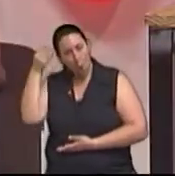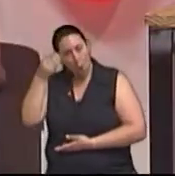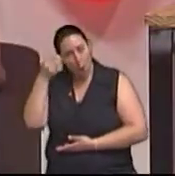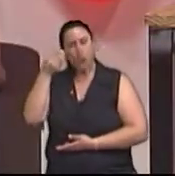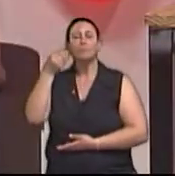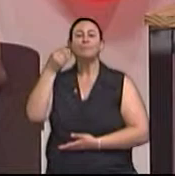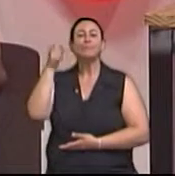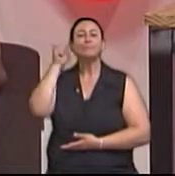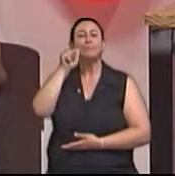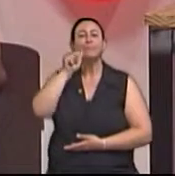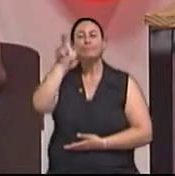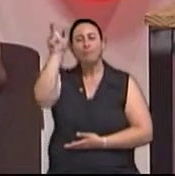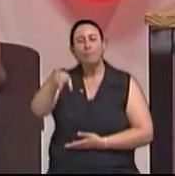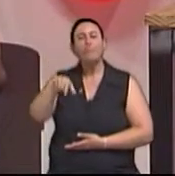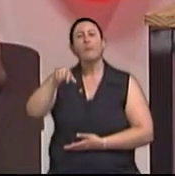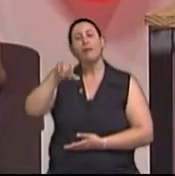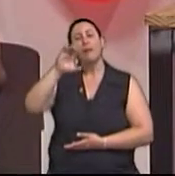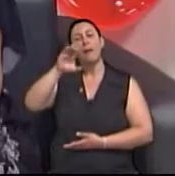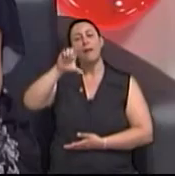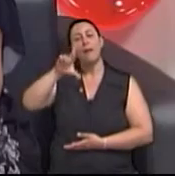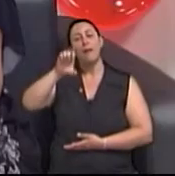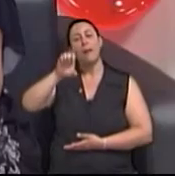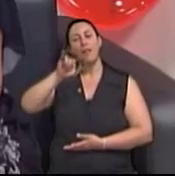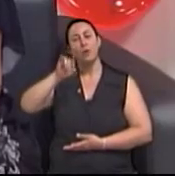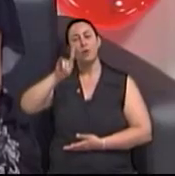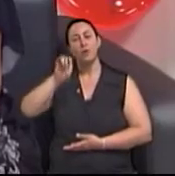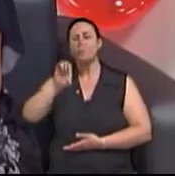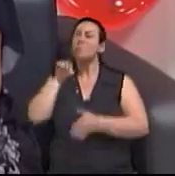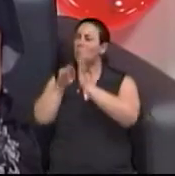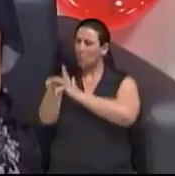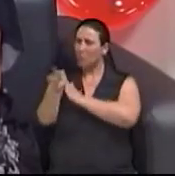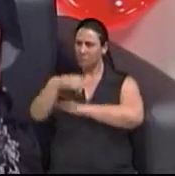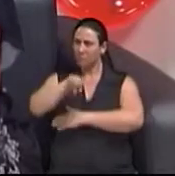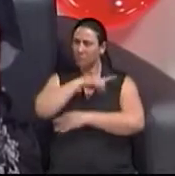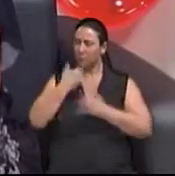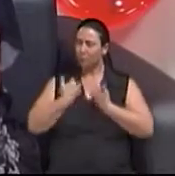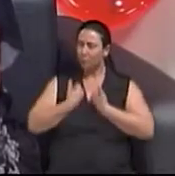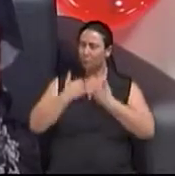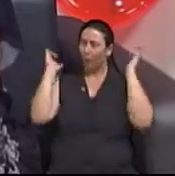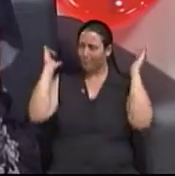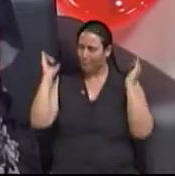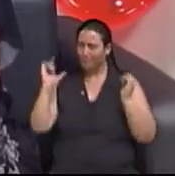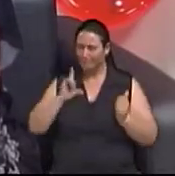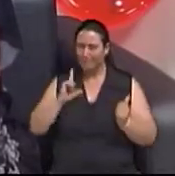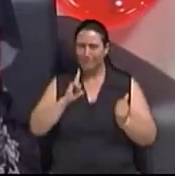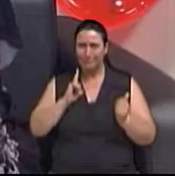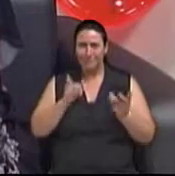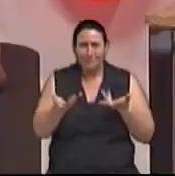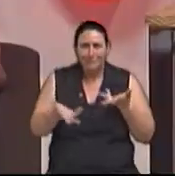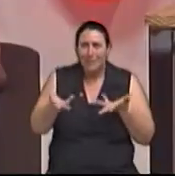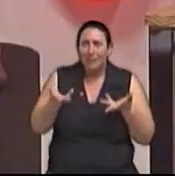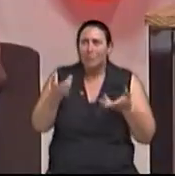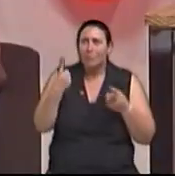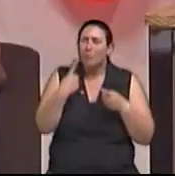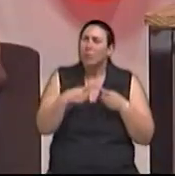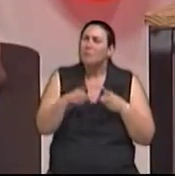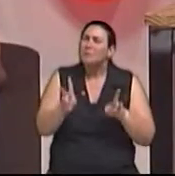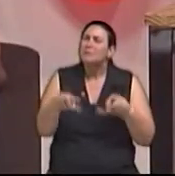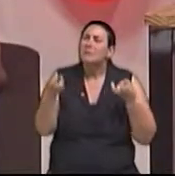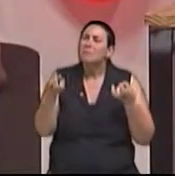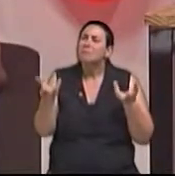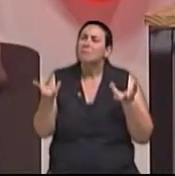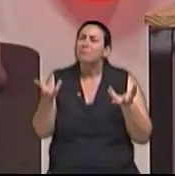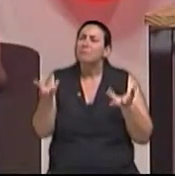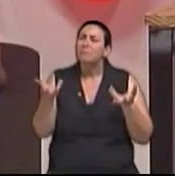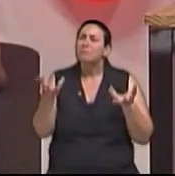Silva Doutora Cleide é um momento de impacto para todos nós E aí é de repente mesmo que a gente olha e se dá conta ué